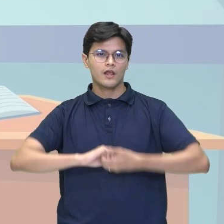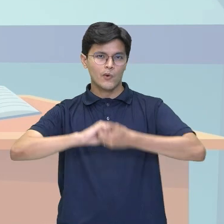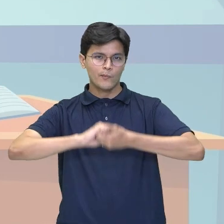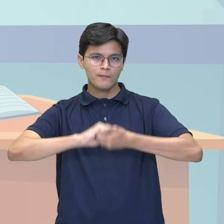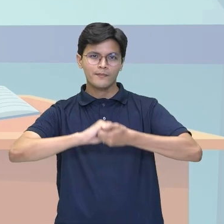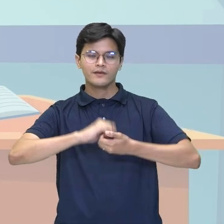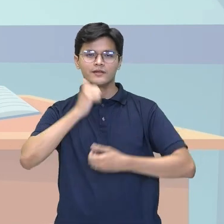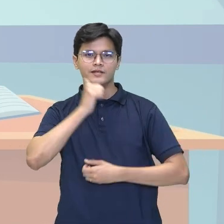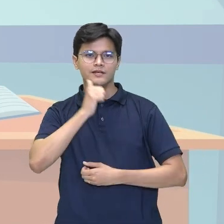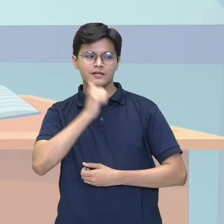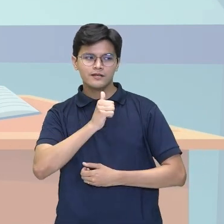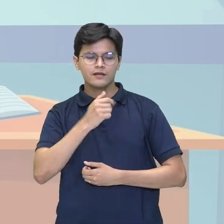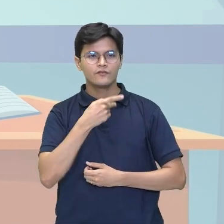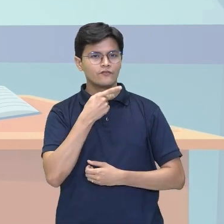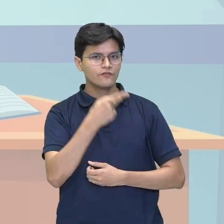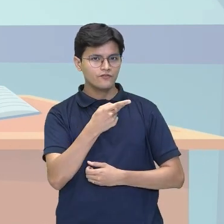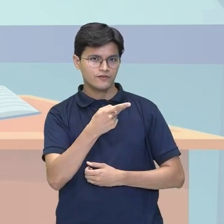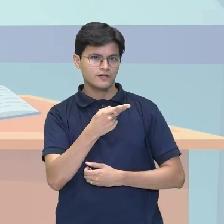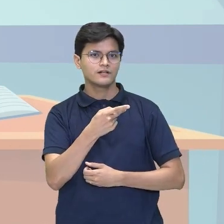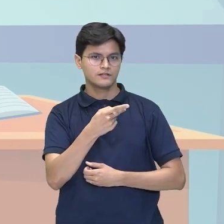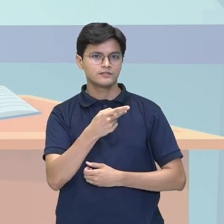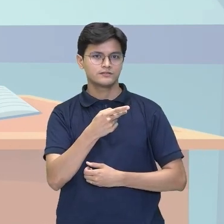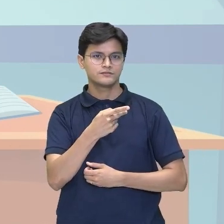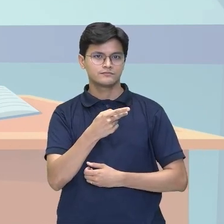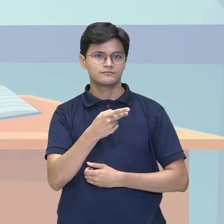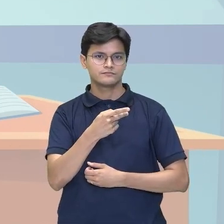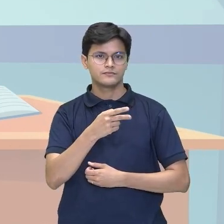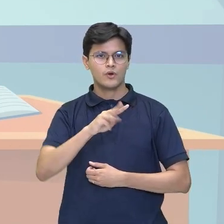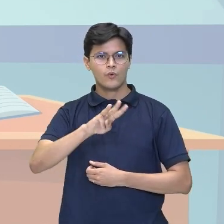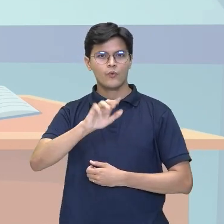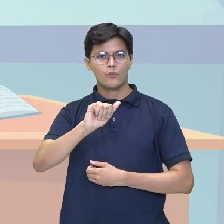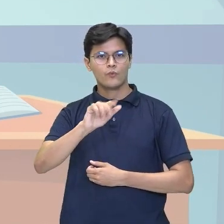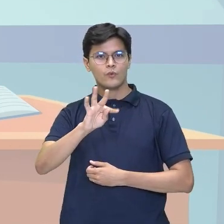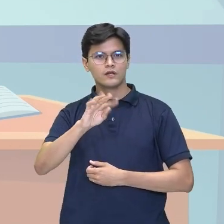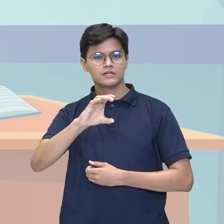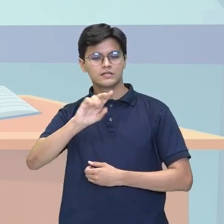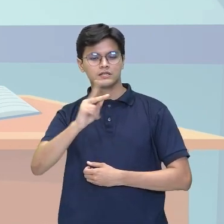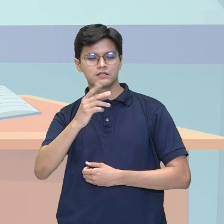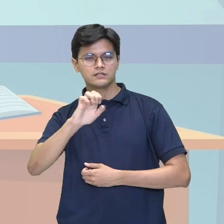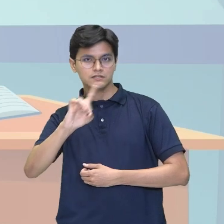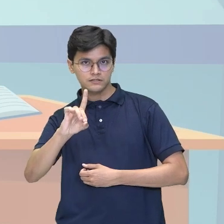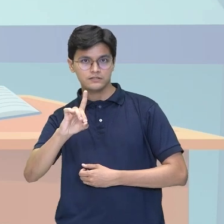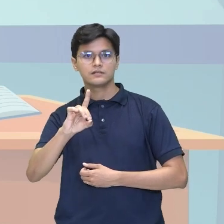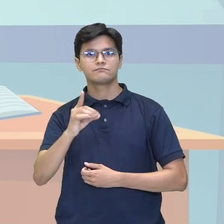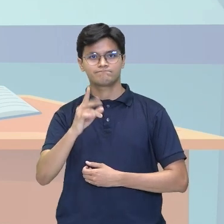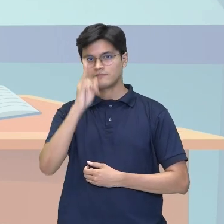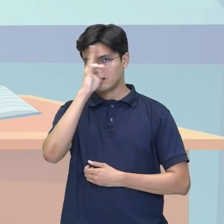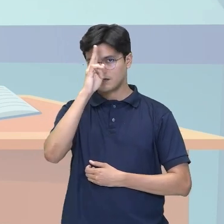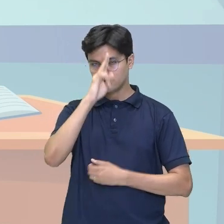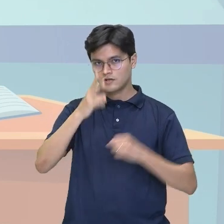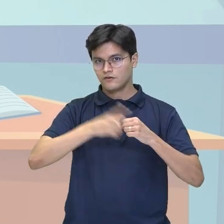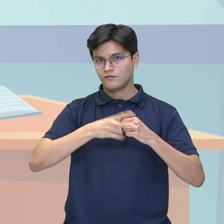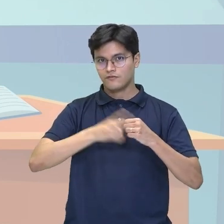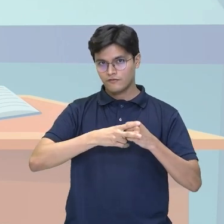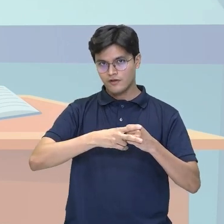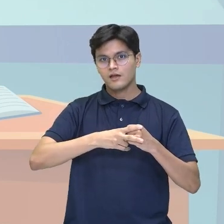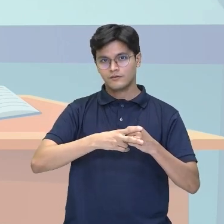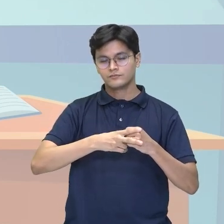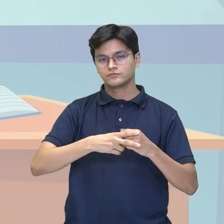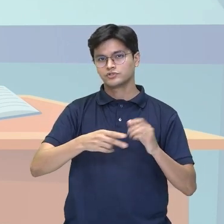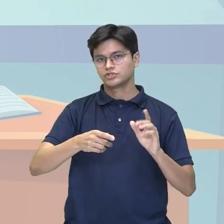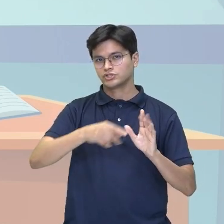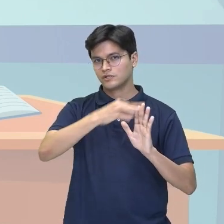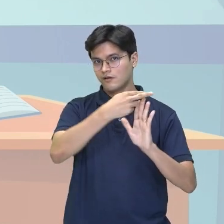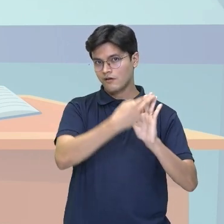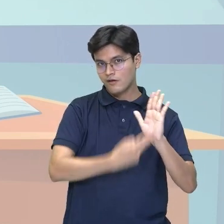colega e fala I watched. Verbo regular, lembrando que os verbos regulares no passado, que terminam em